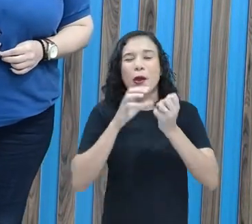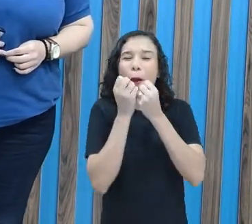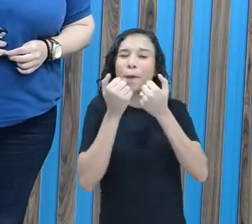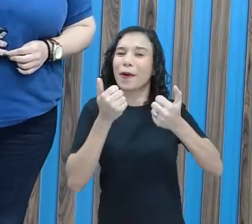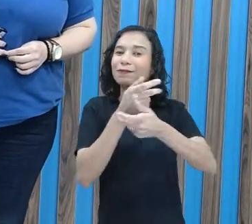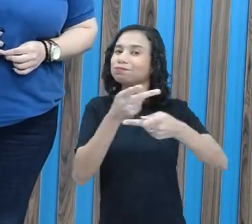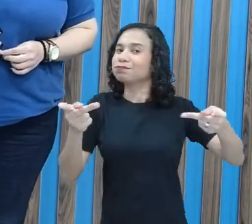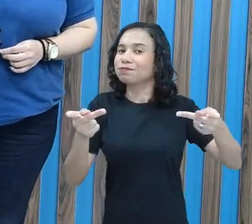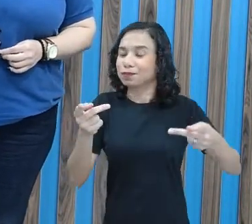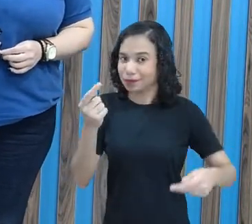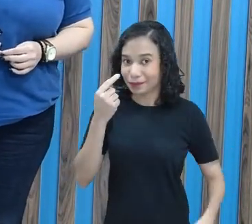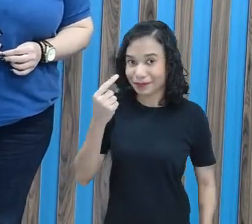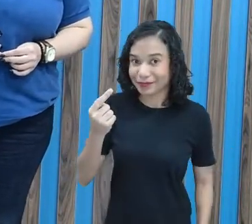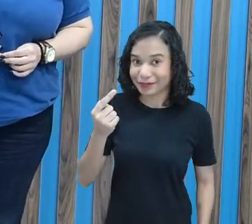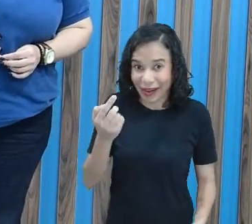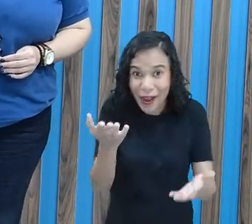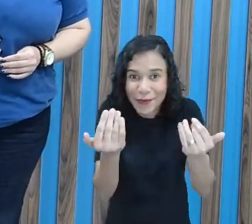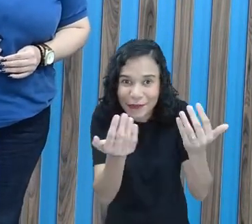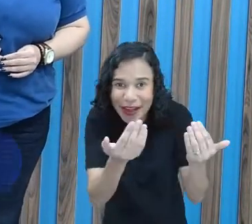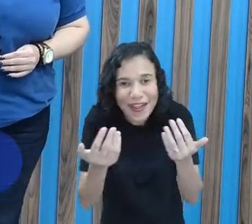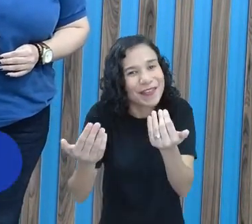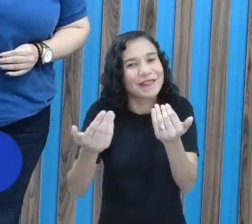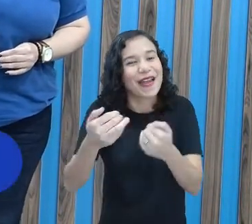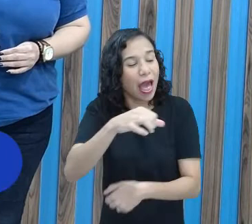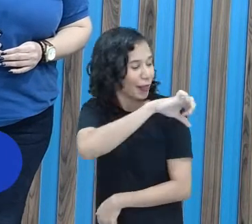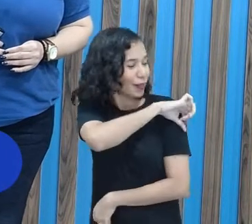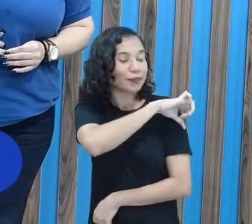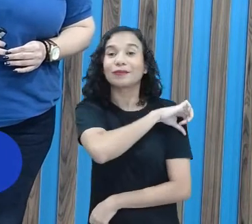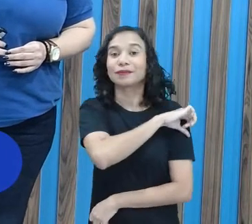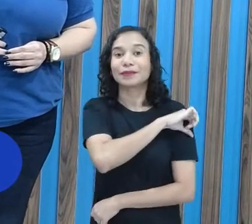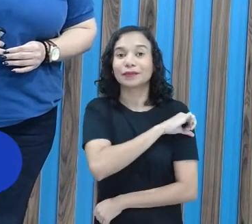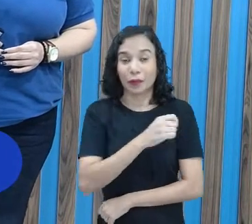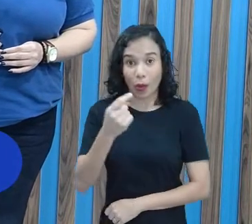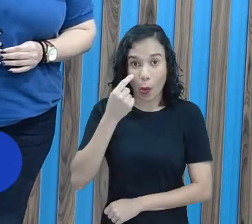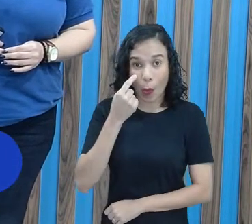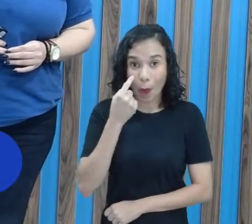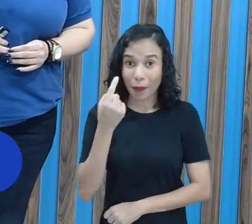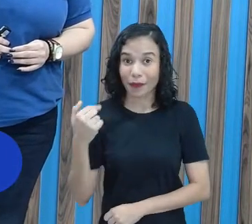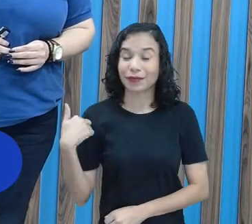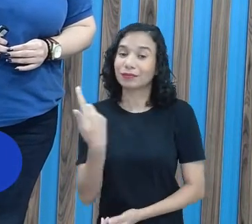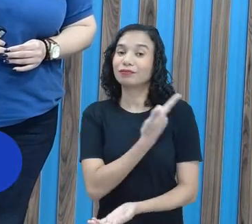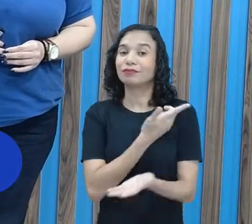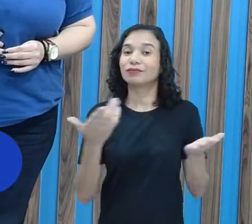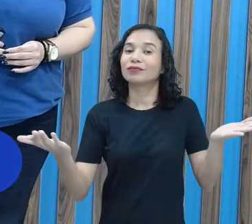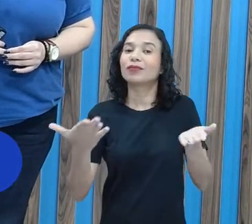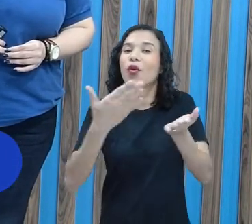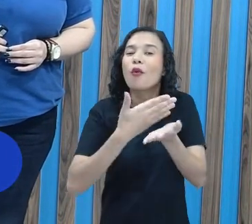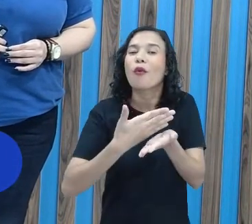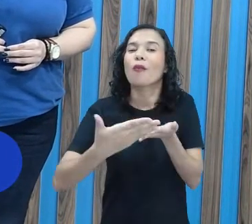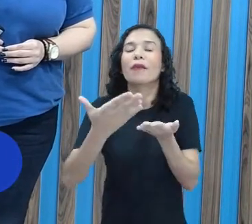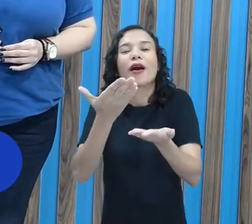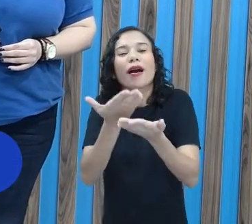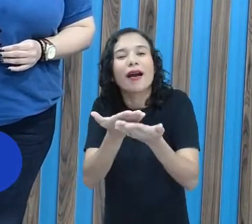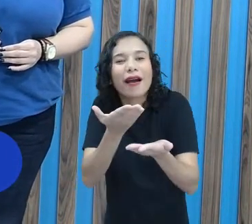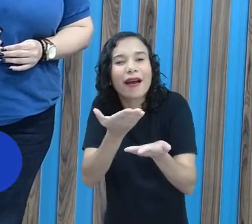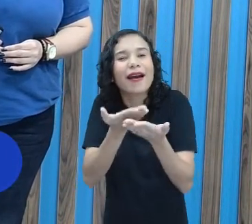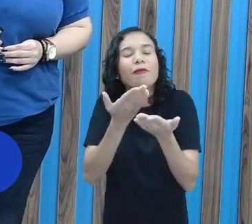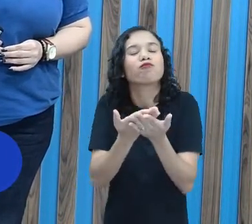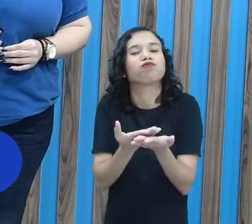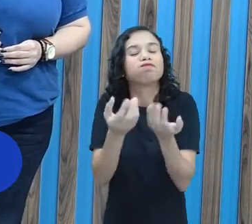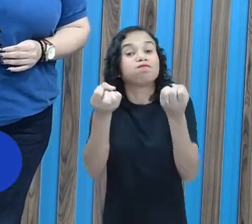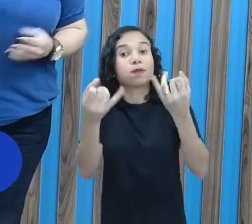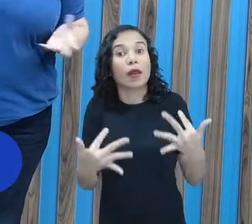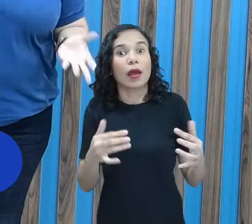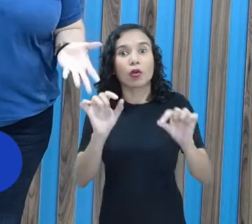tudo bem com vocês? Chega mais, nono ano. Olha só, nós vamos começar aqui nossa aula